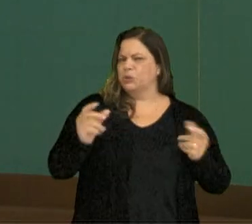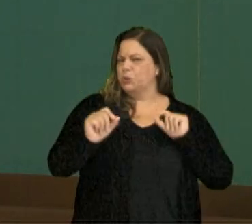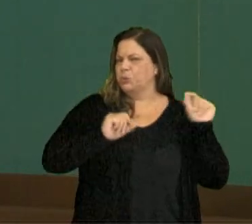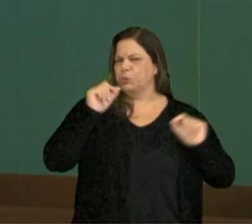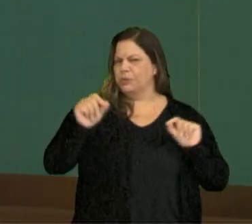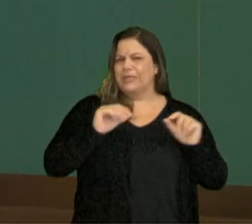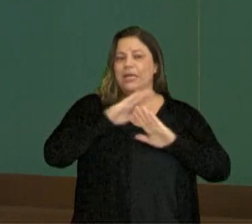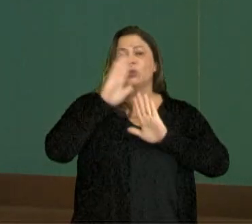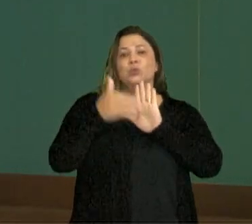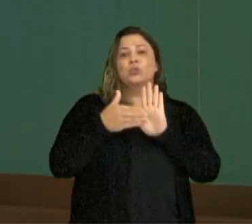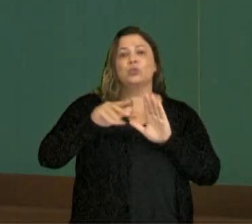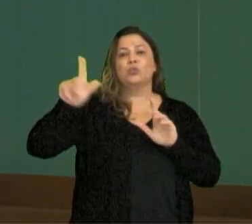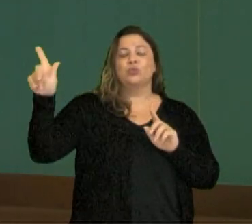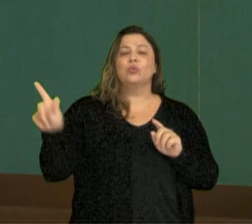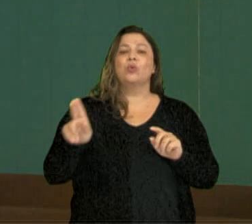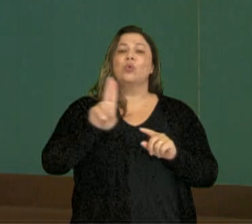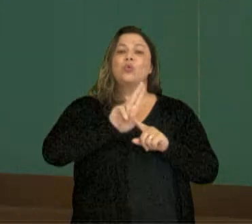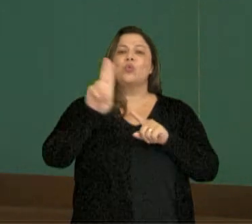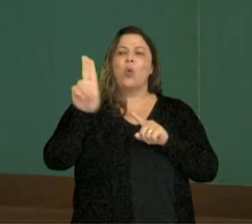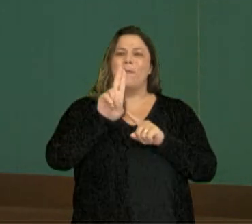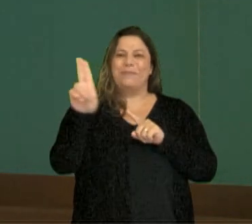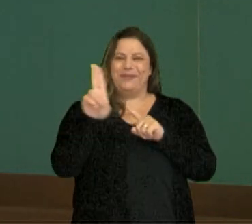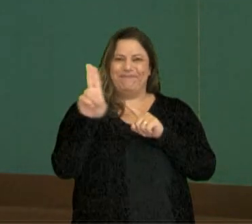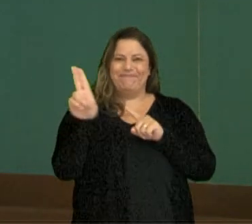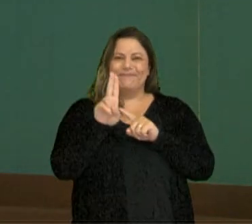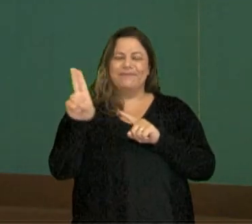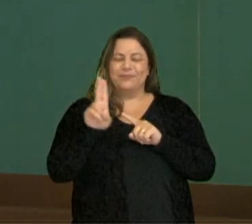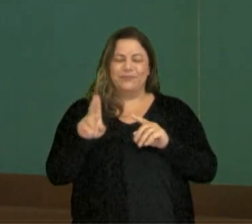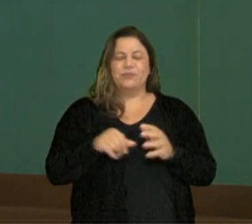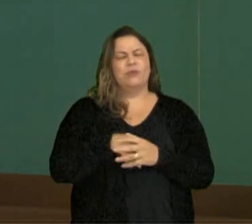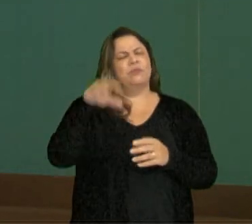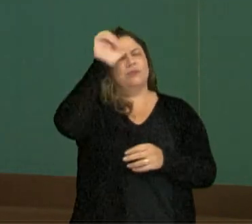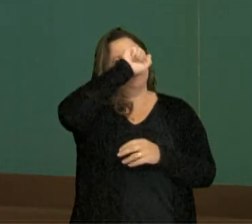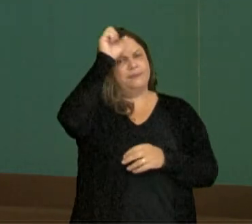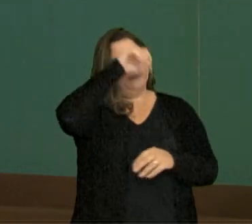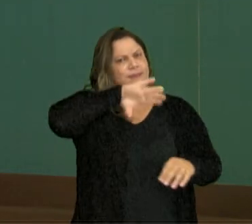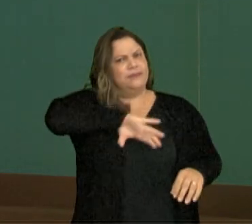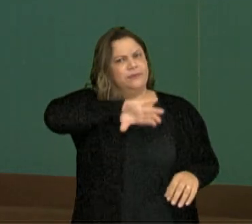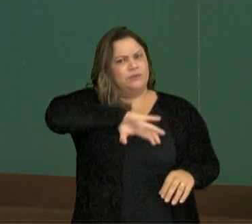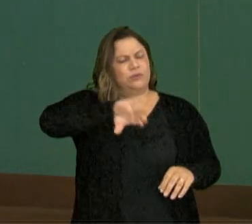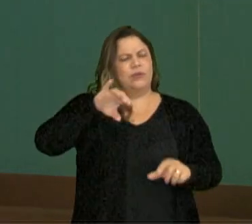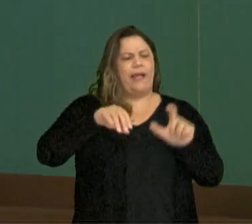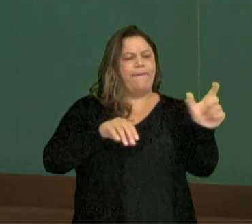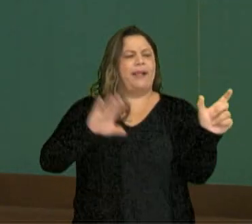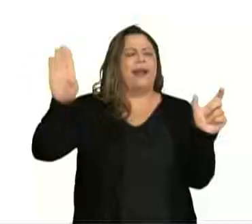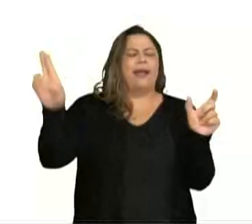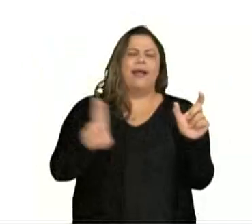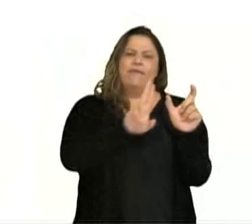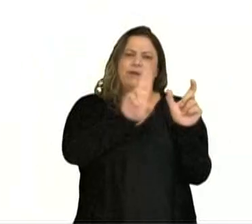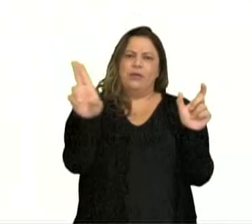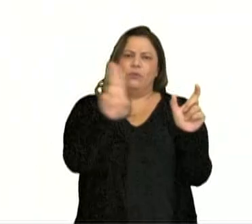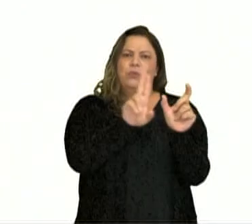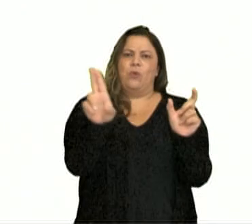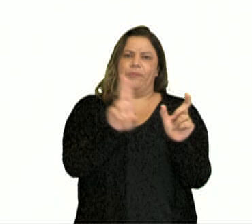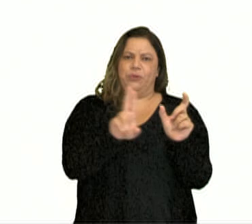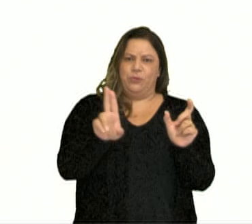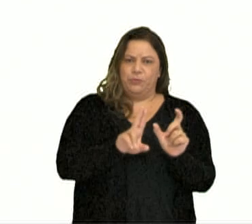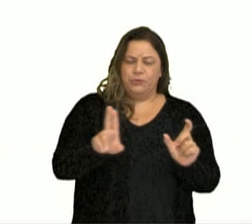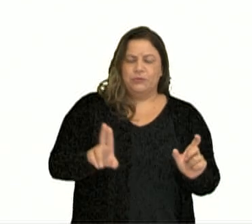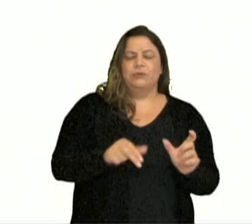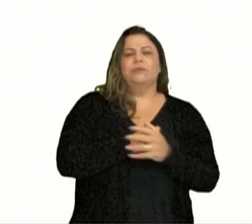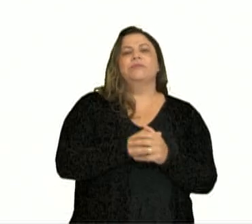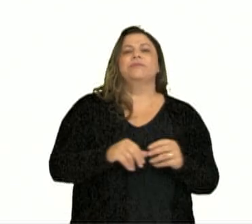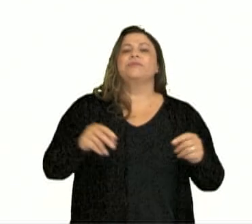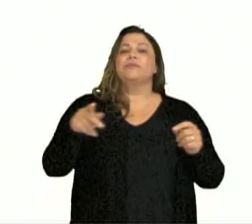tudo que dá nome ao ser, foi isso que você aprendeu lá em língua portuguesa. Todas as palavrinhas que dão nome a alguma coisa, uma palavra que se refere a